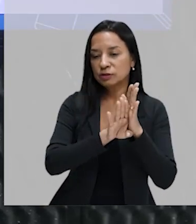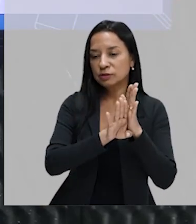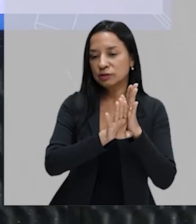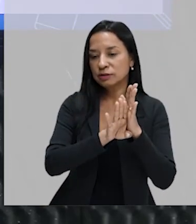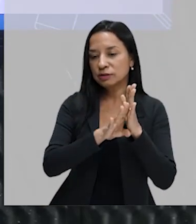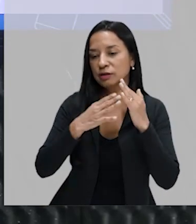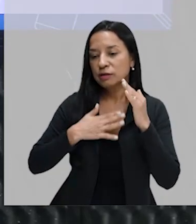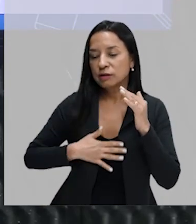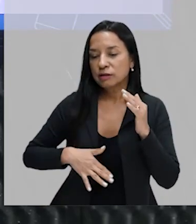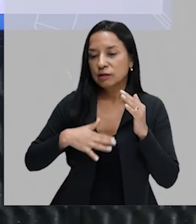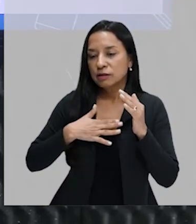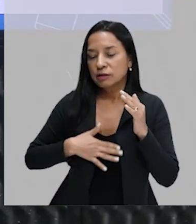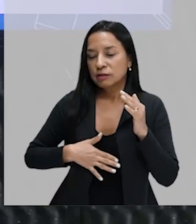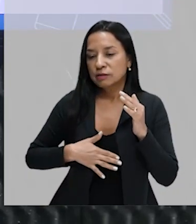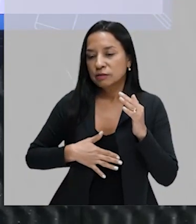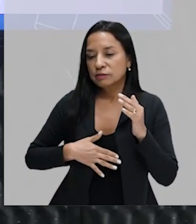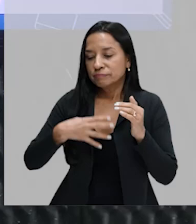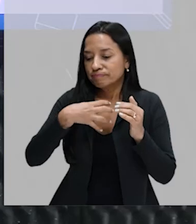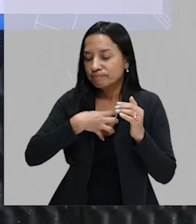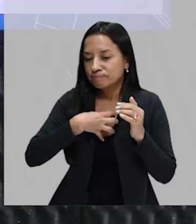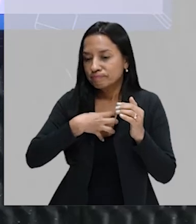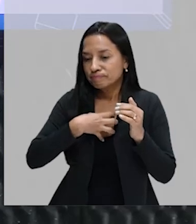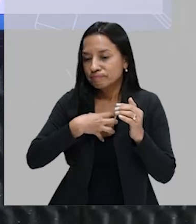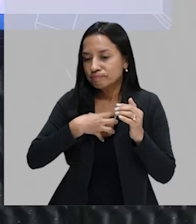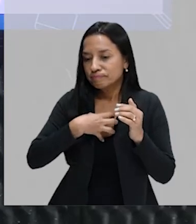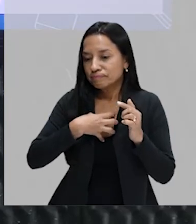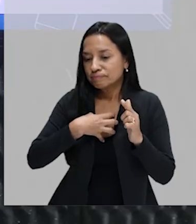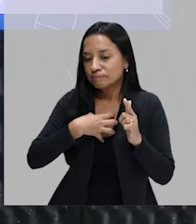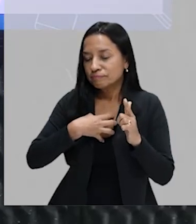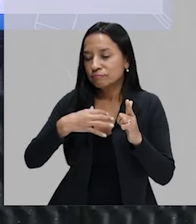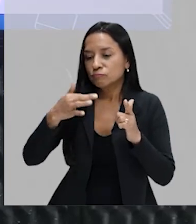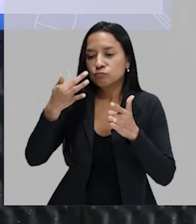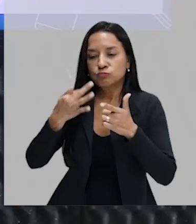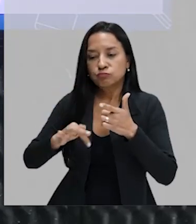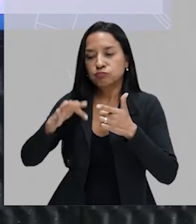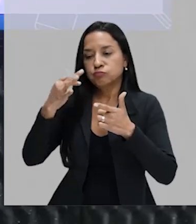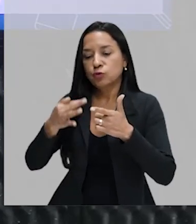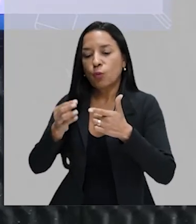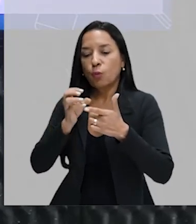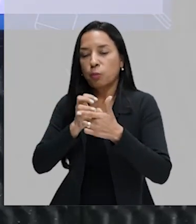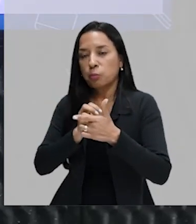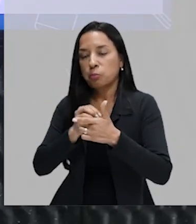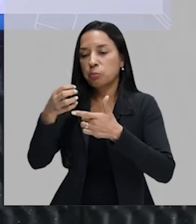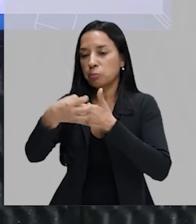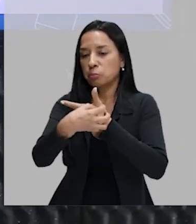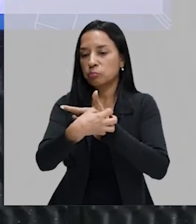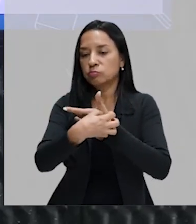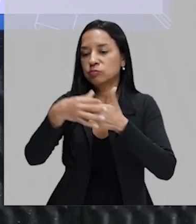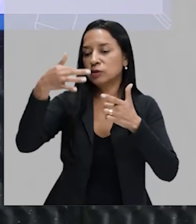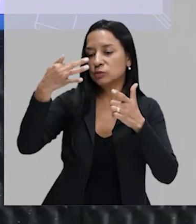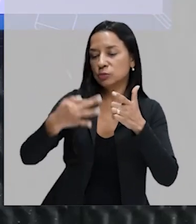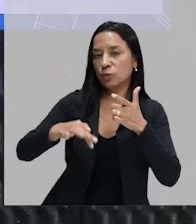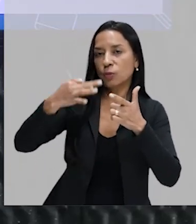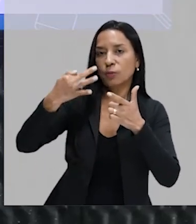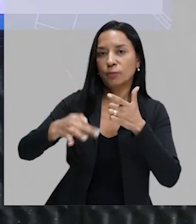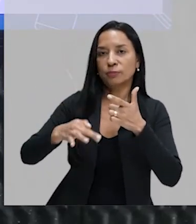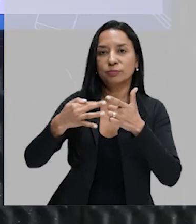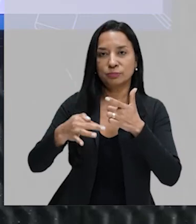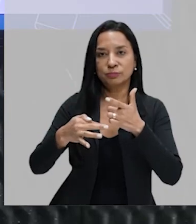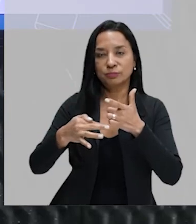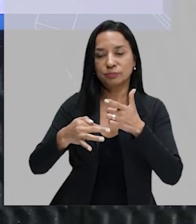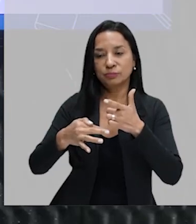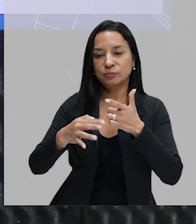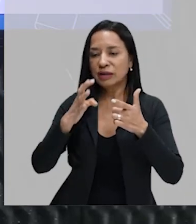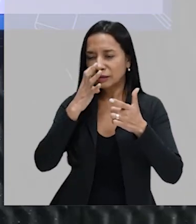esfria, você vai sentir uma dor ali nos seus testículos. Acredito que você que está assistindo essa aula pode estar se